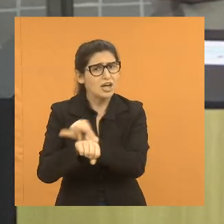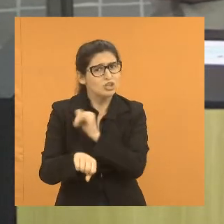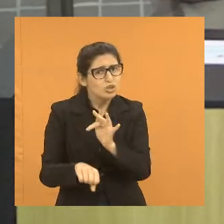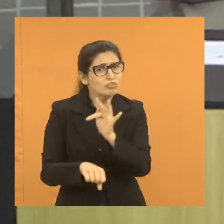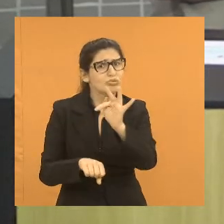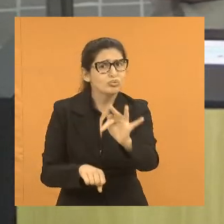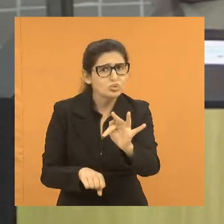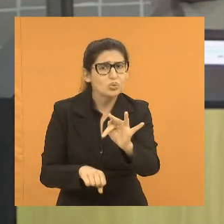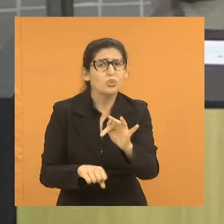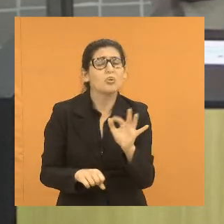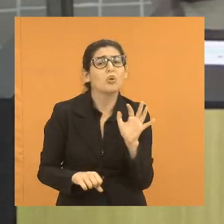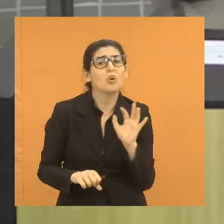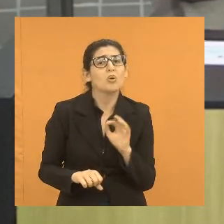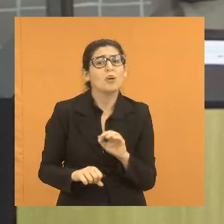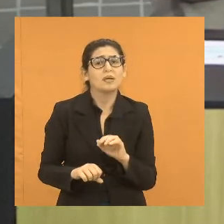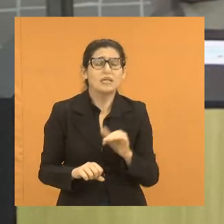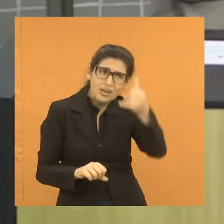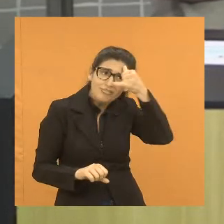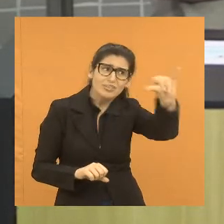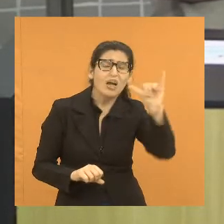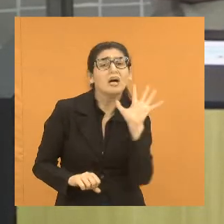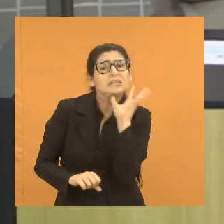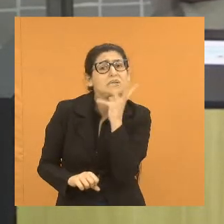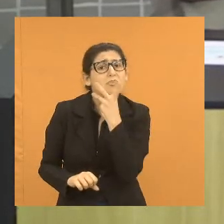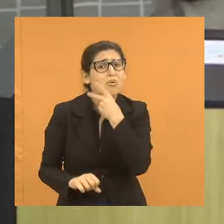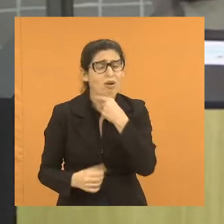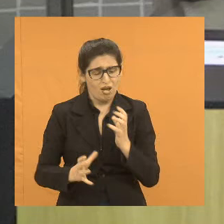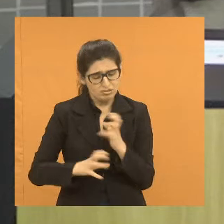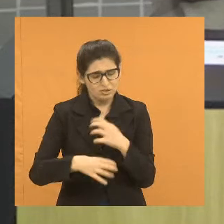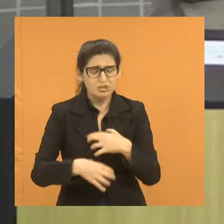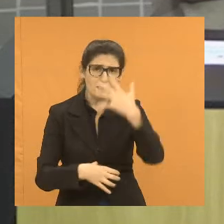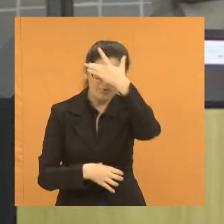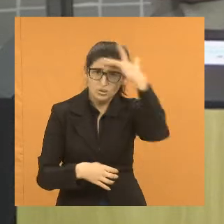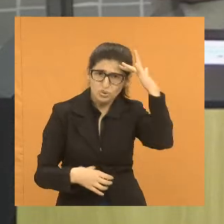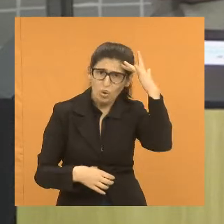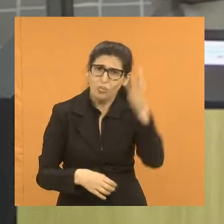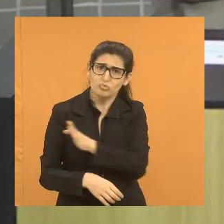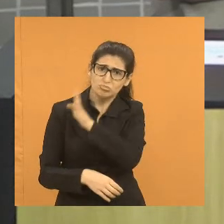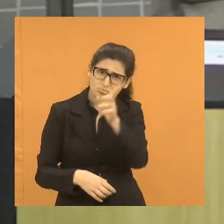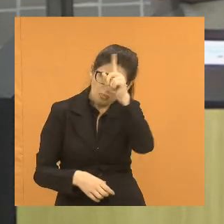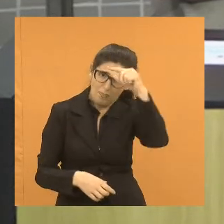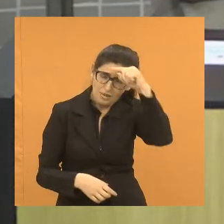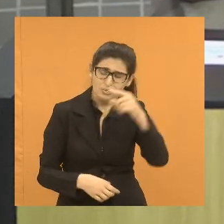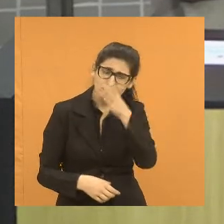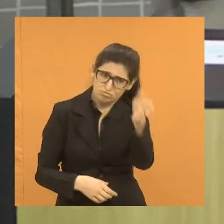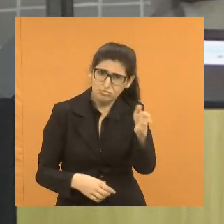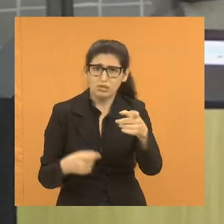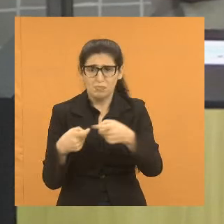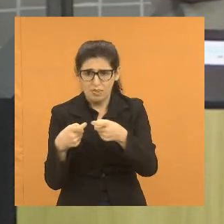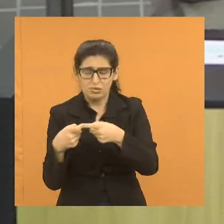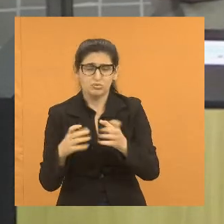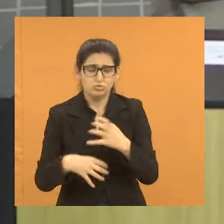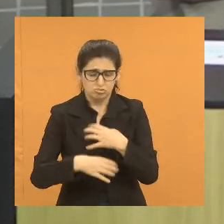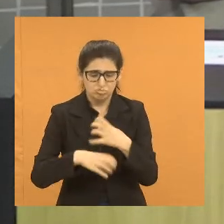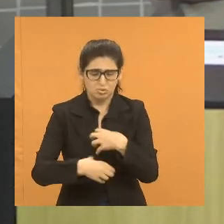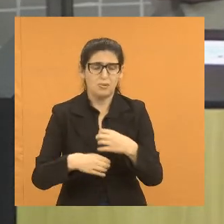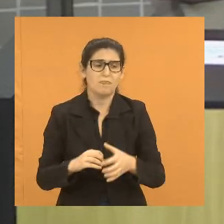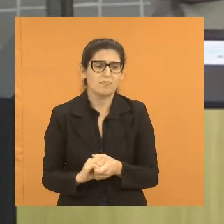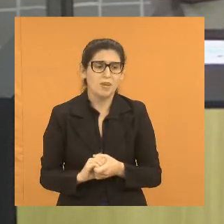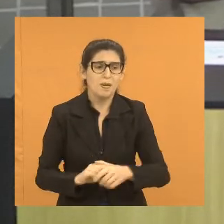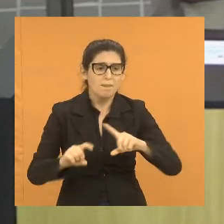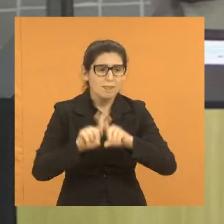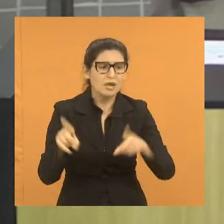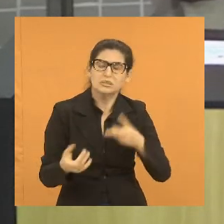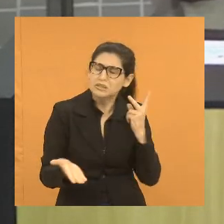maneira, do tempo não se alargar de tal forma a que acaba esse incômodo todo. Mas, assim, em todo